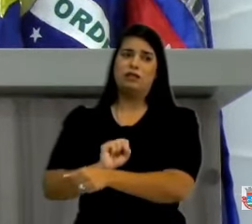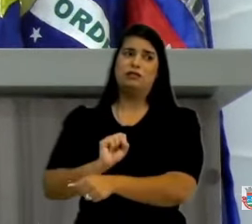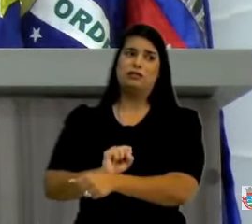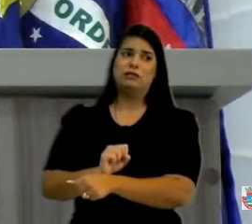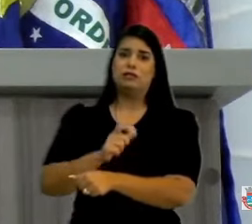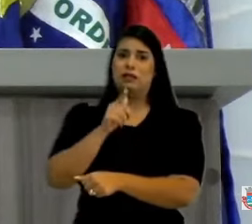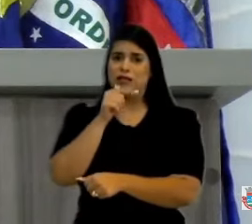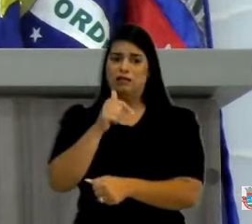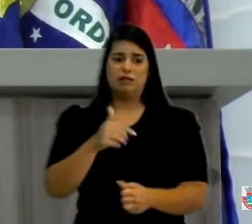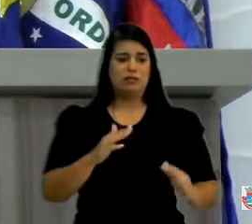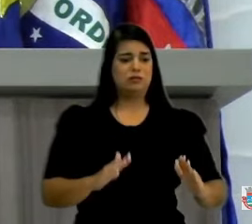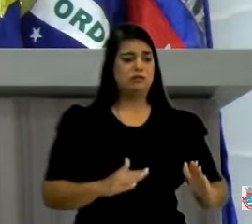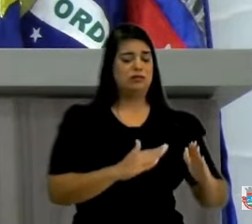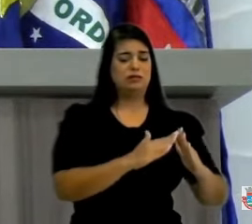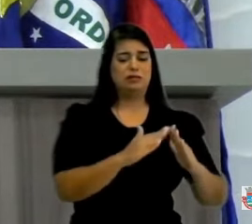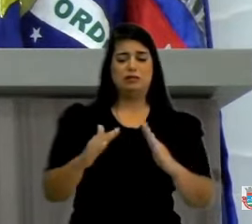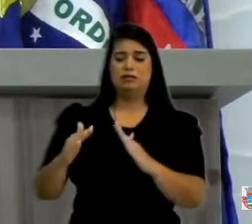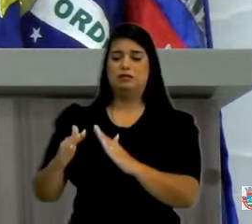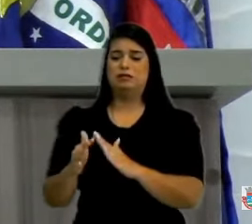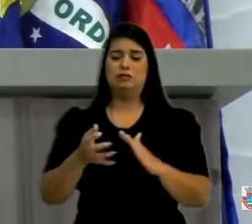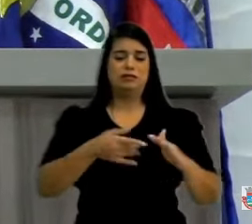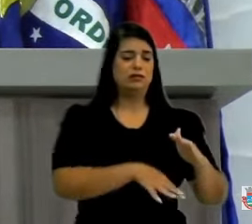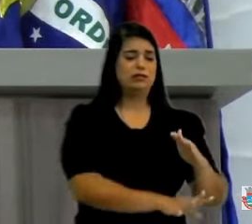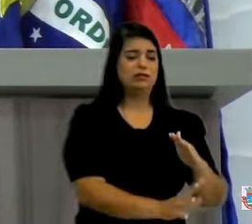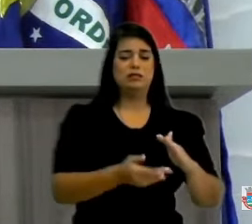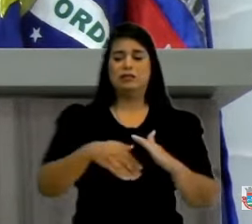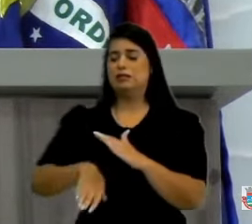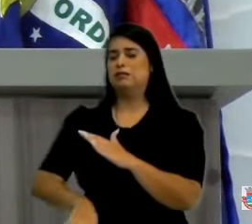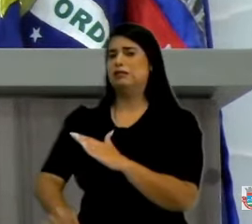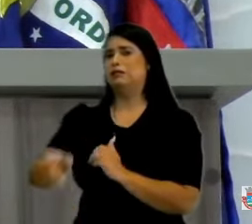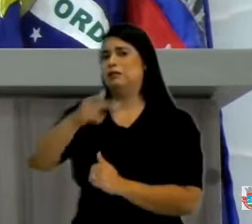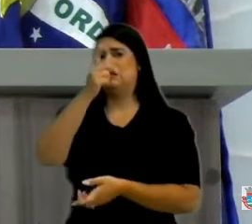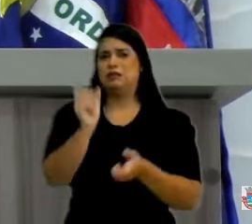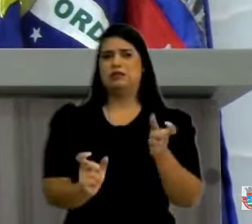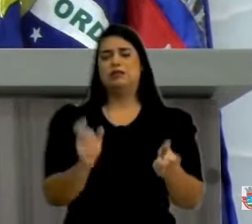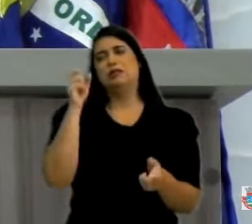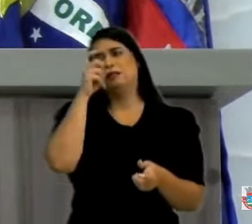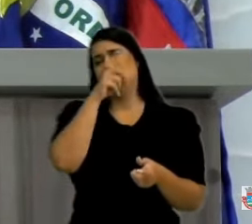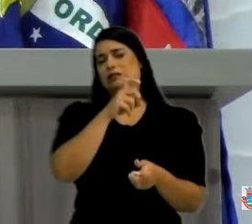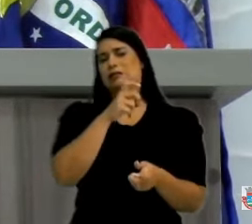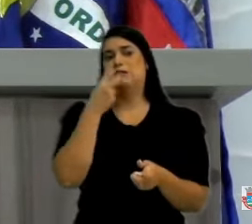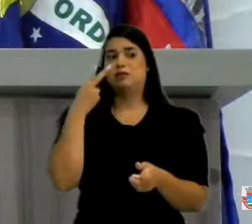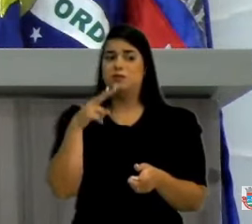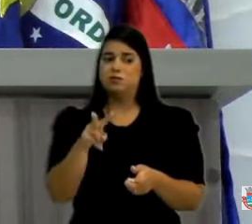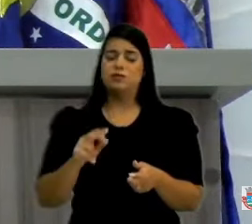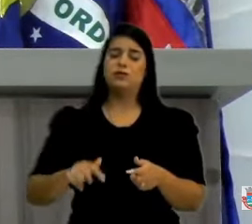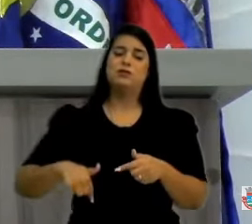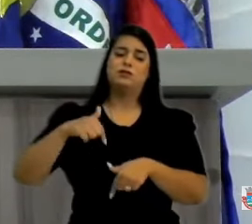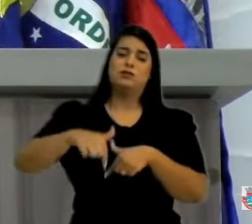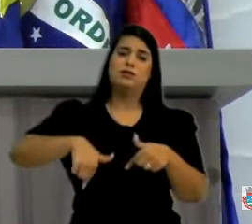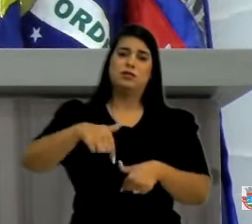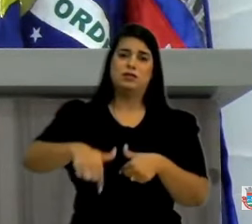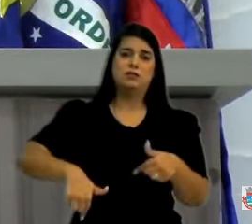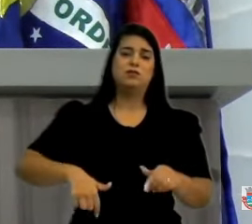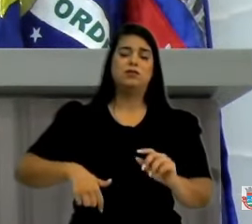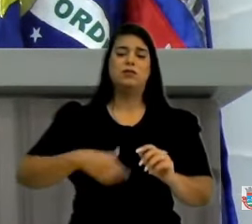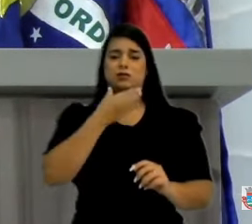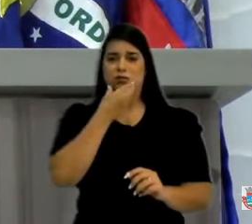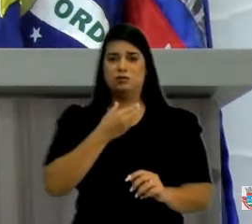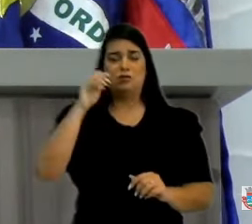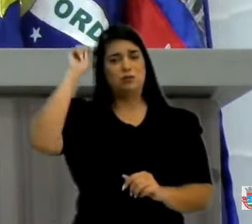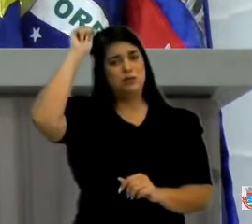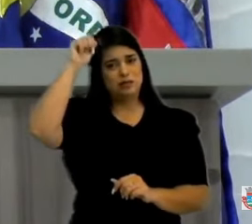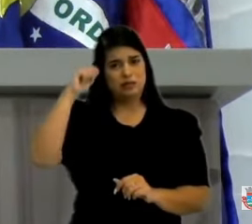gente, as dificuldades aumentam muito mais. E eu vejo a luta de André, que é o